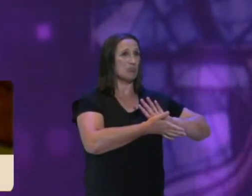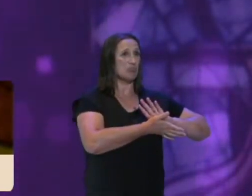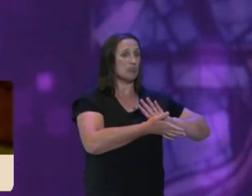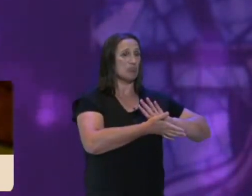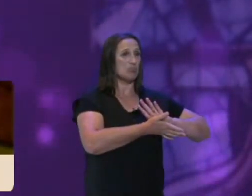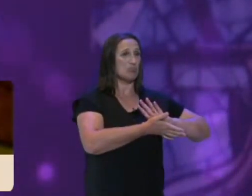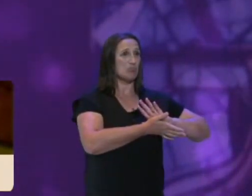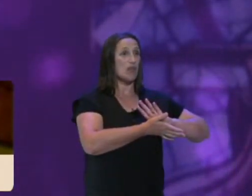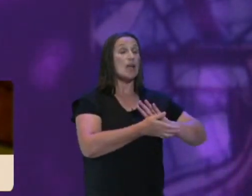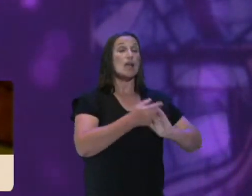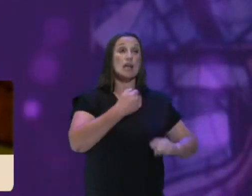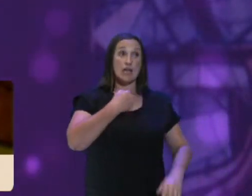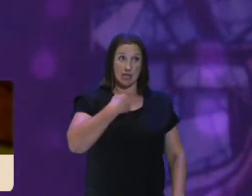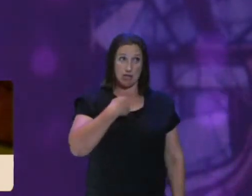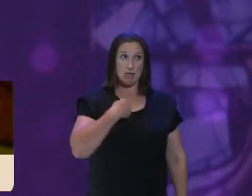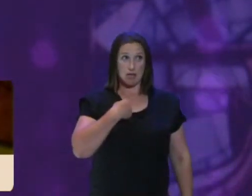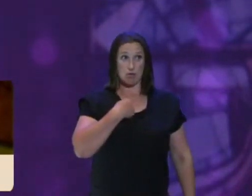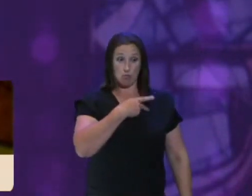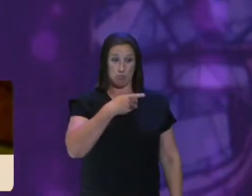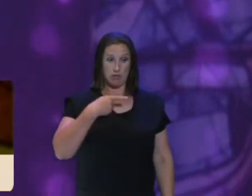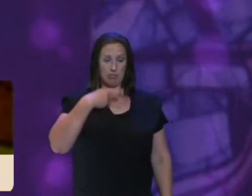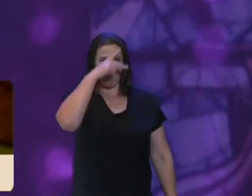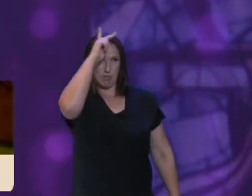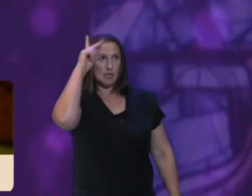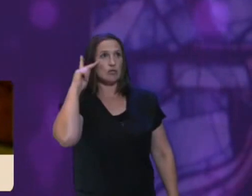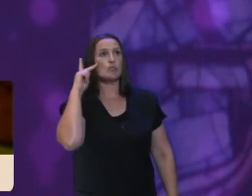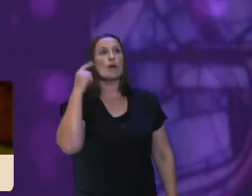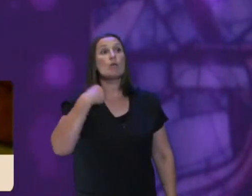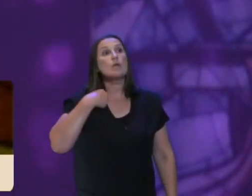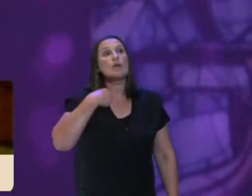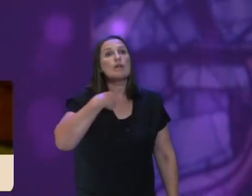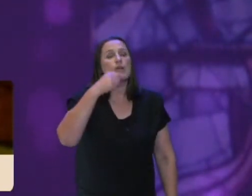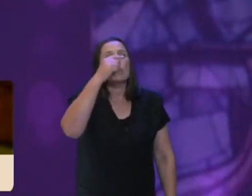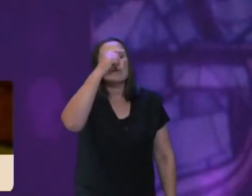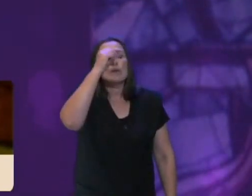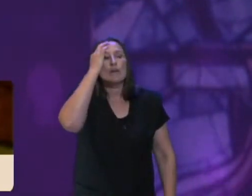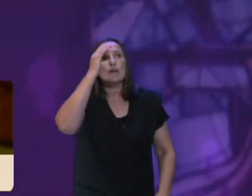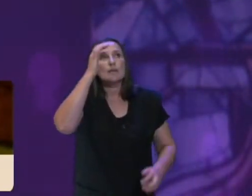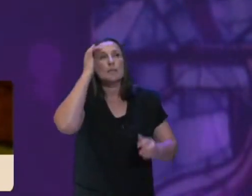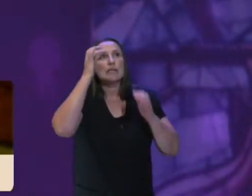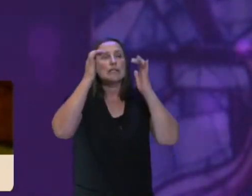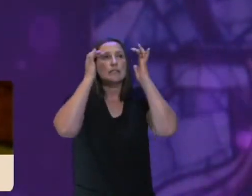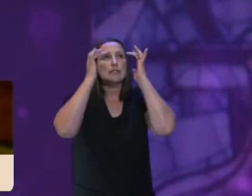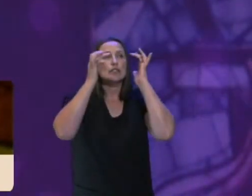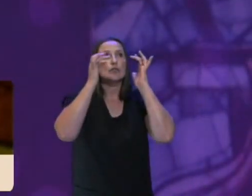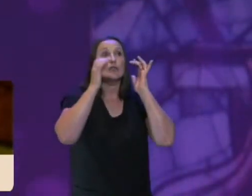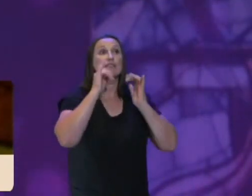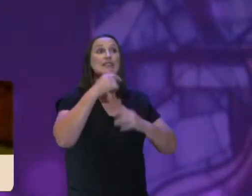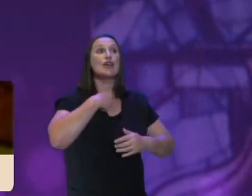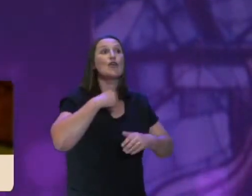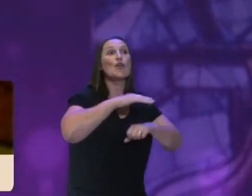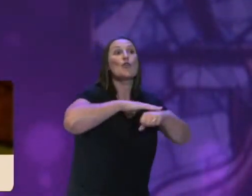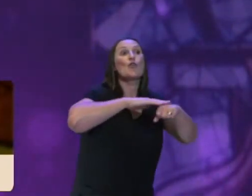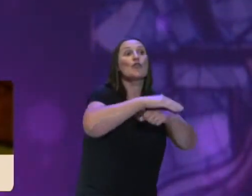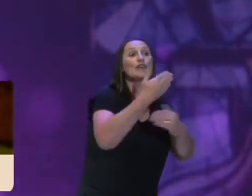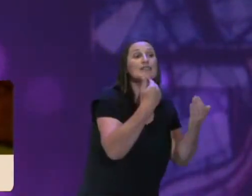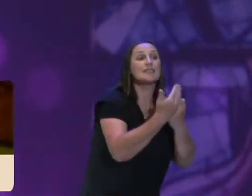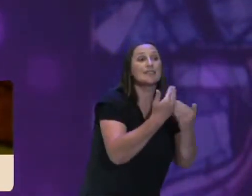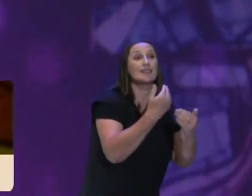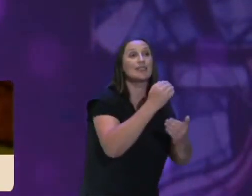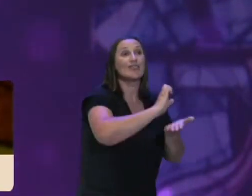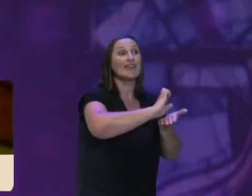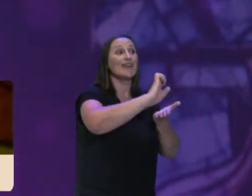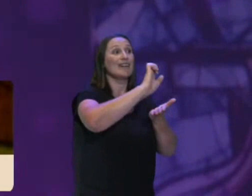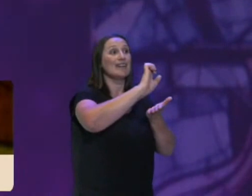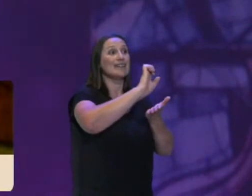Eu imagino, aqui não está na Bíblia, tá? Mas se eu estivesse conversando com Elias agora, eu acho que ele diria